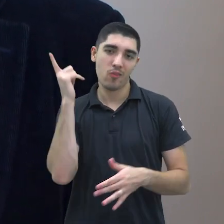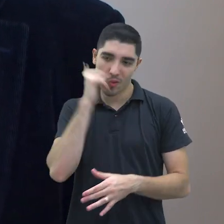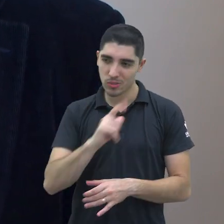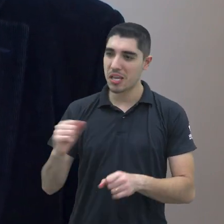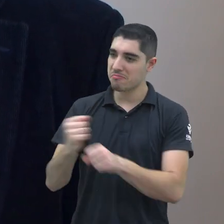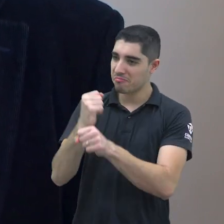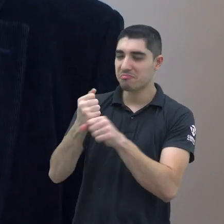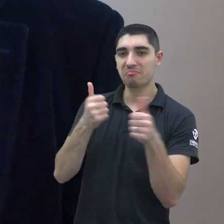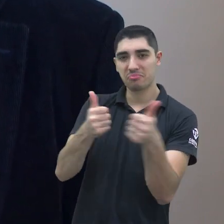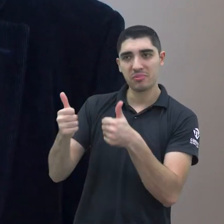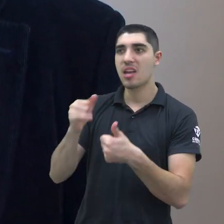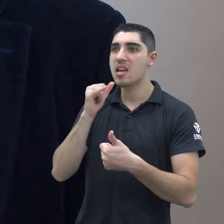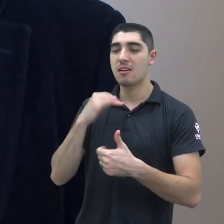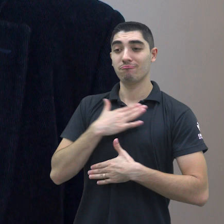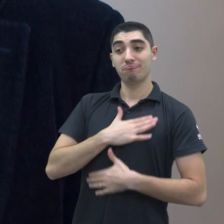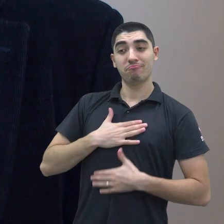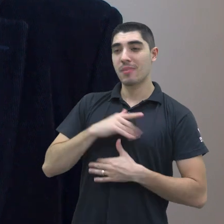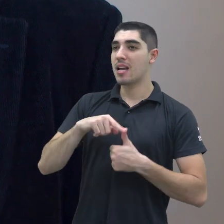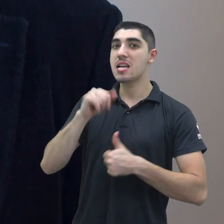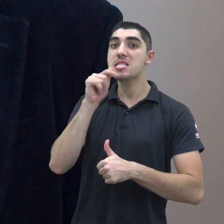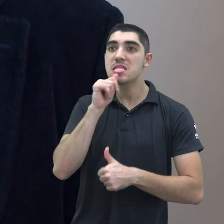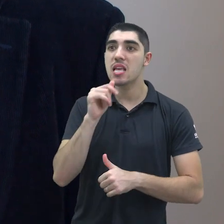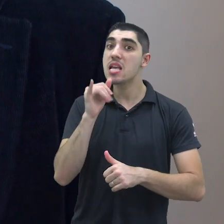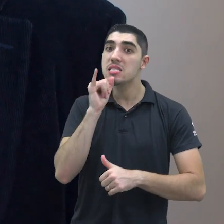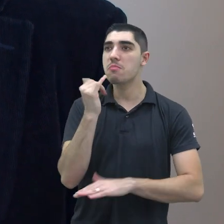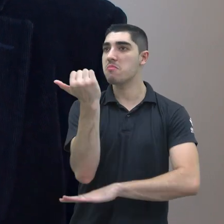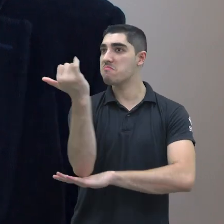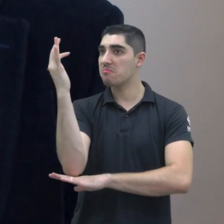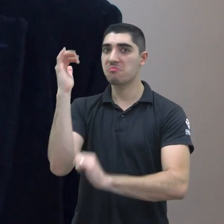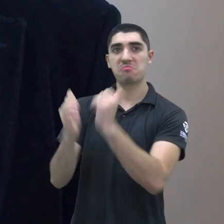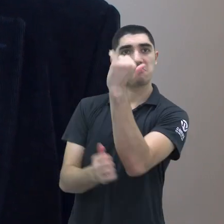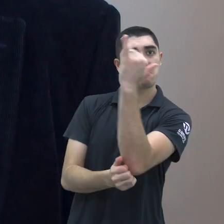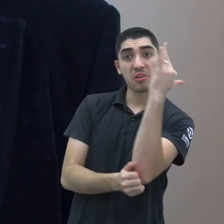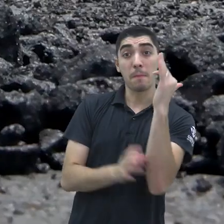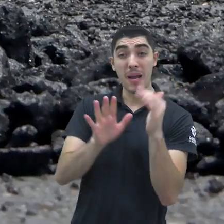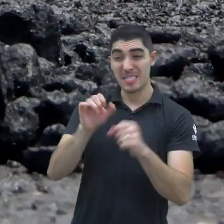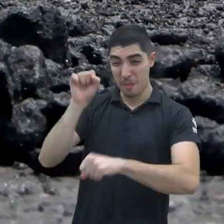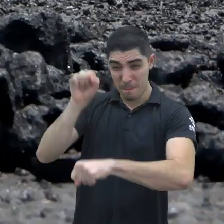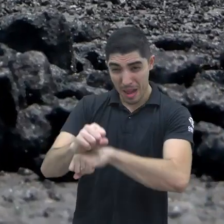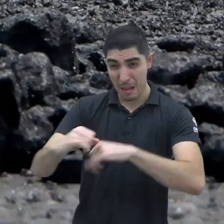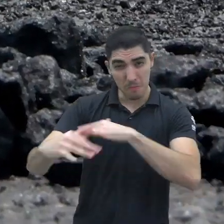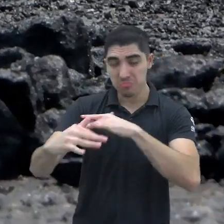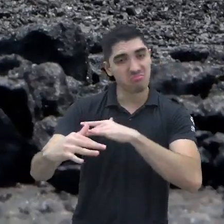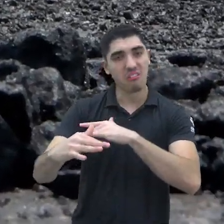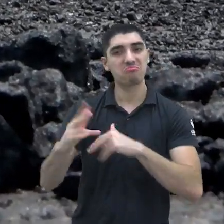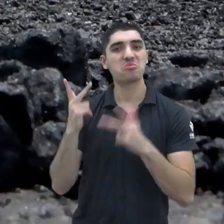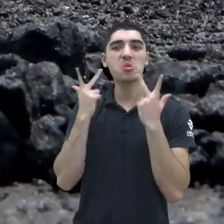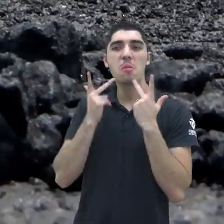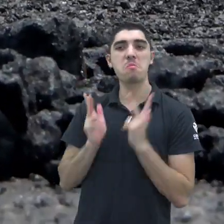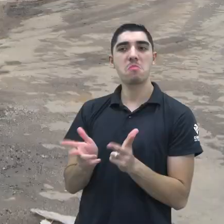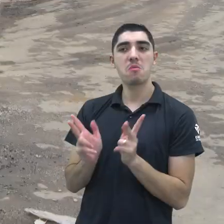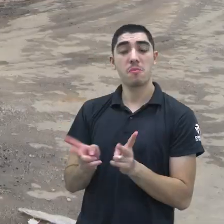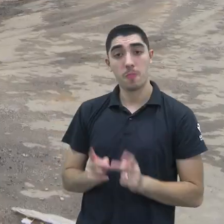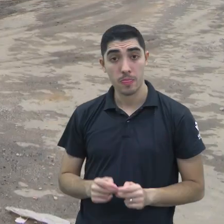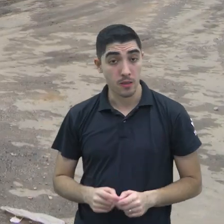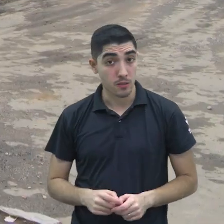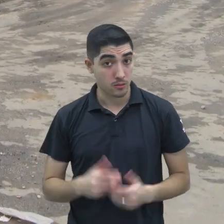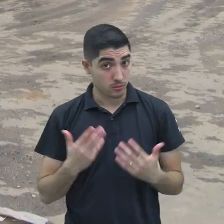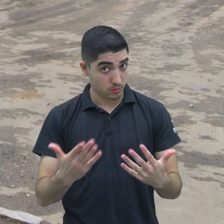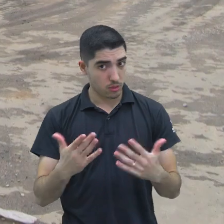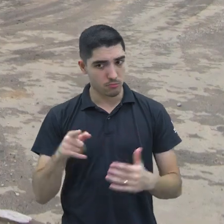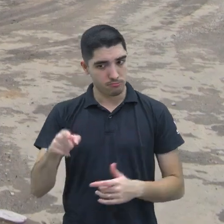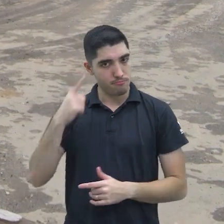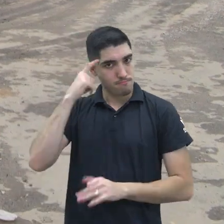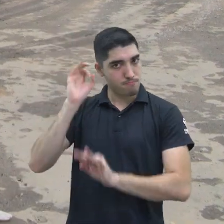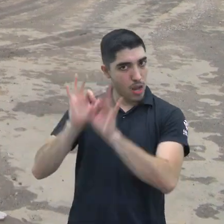né, prazerosa, com verde, com lazer, sem parar o desenvolvimento urbano. E quando se fala em planejamento, um dos